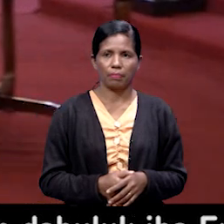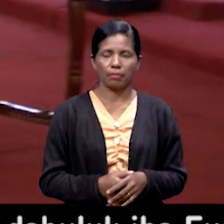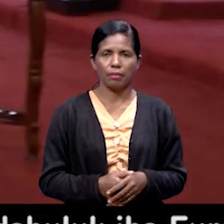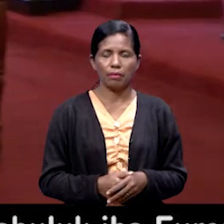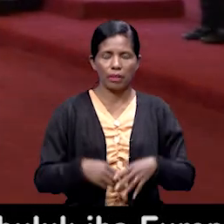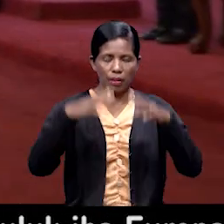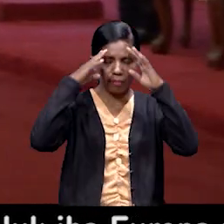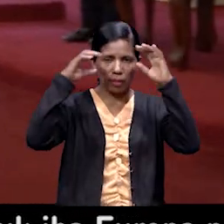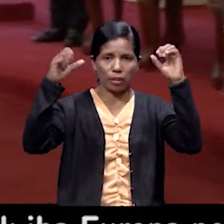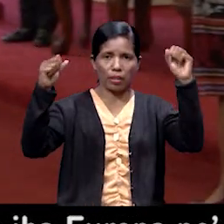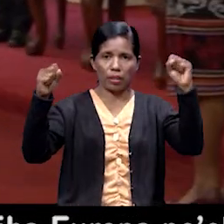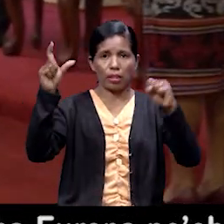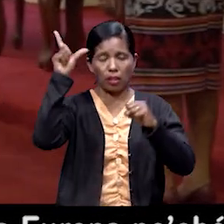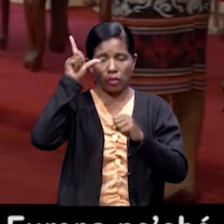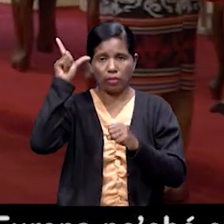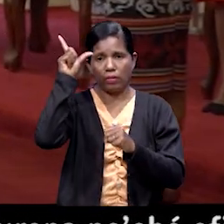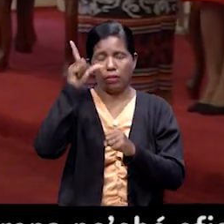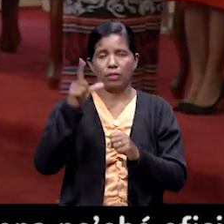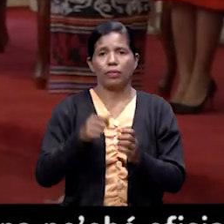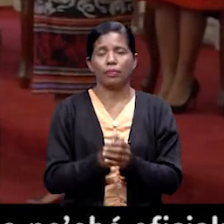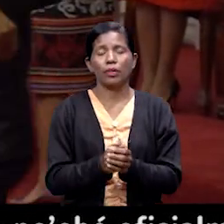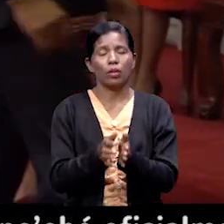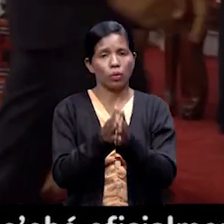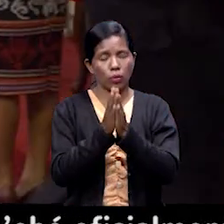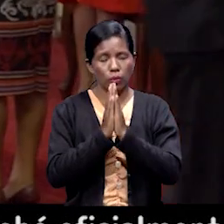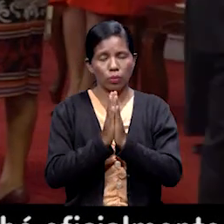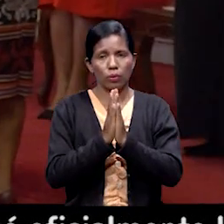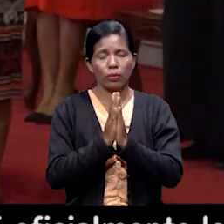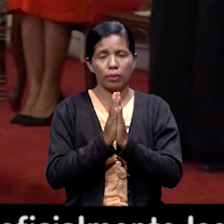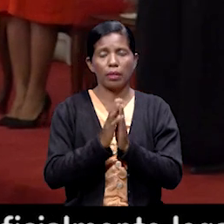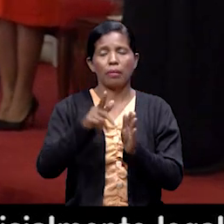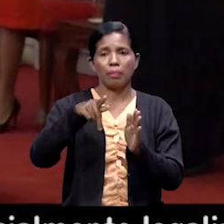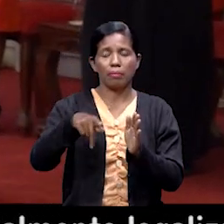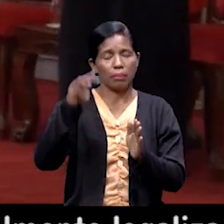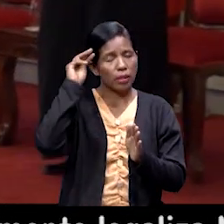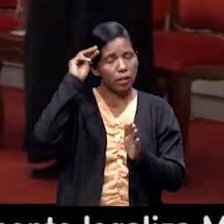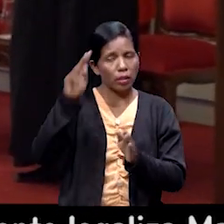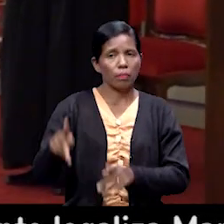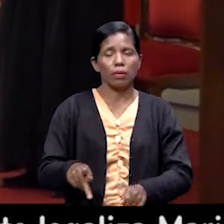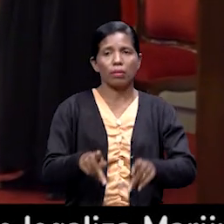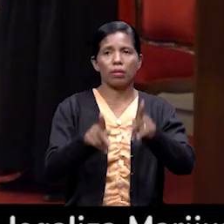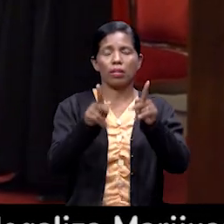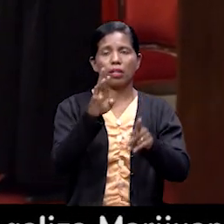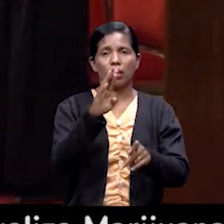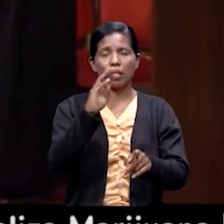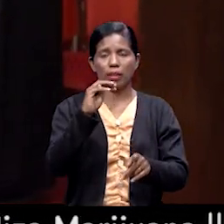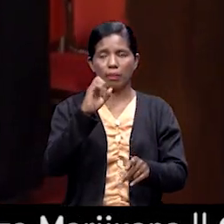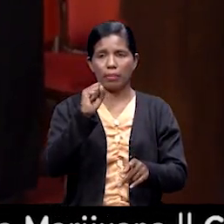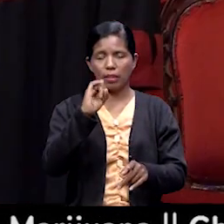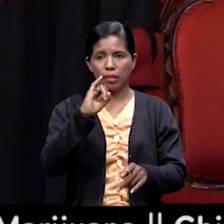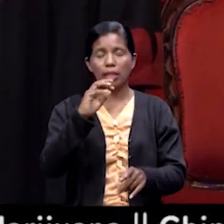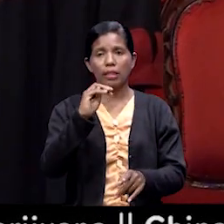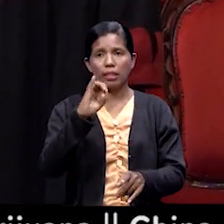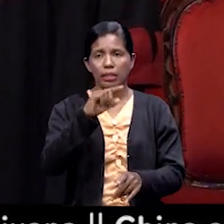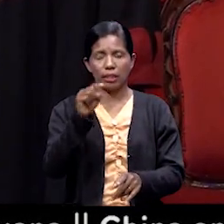Presidente da República Francisco Guterres Luolo, Husu Magistrada Ministério Público, Remisia de Fátima da Silva,